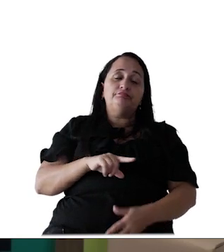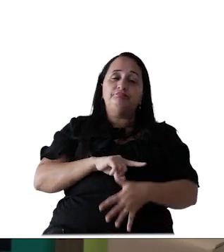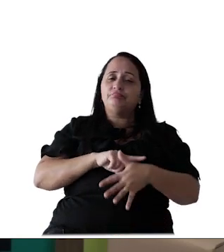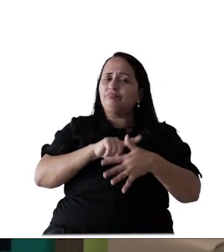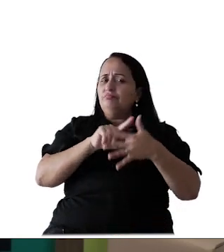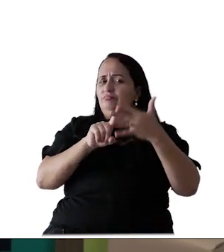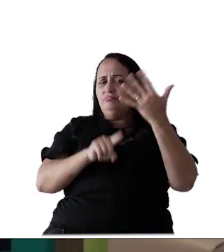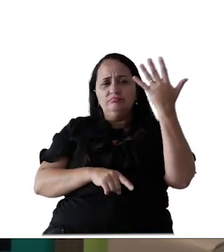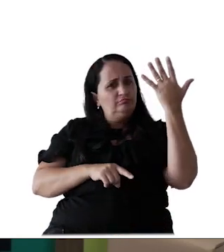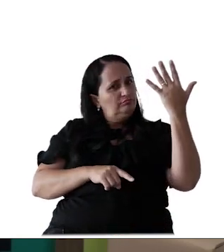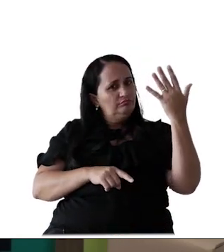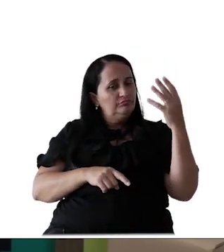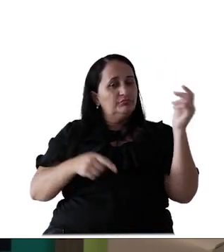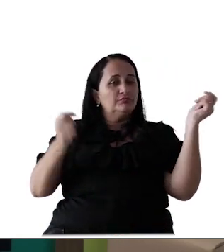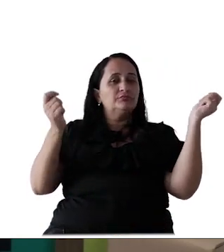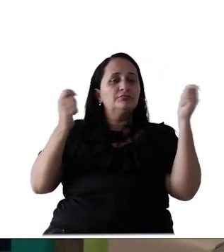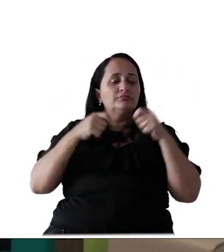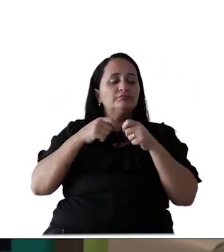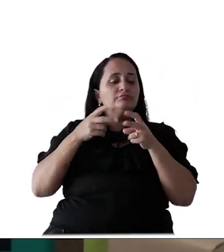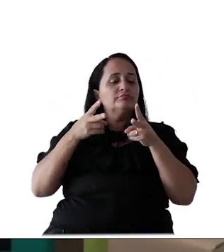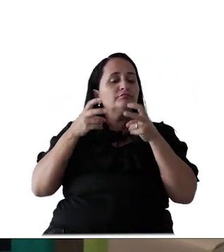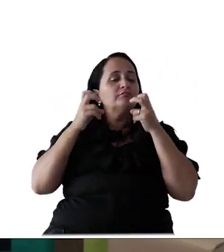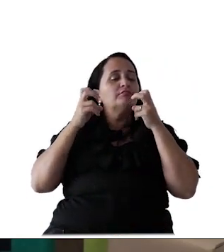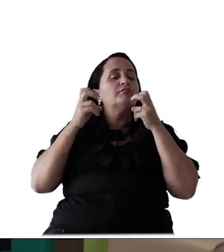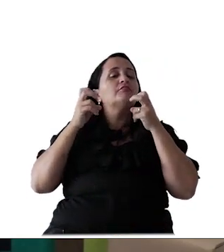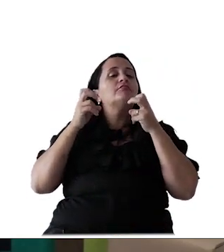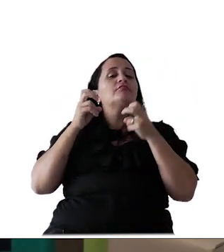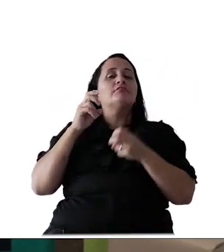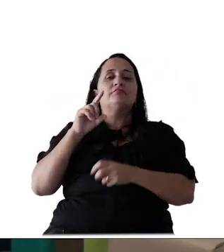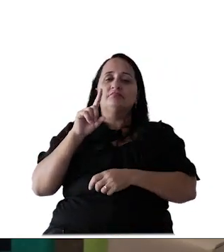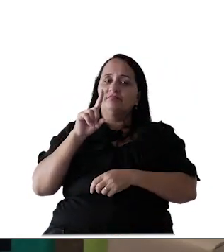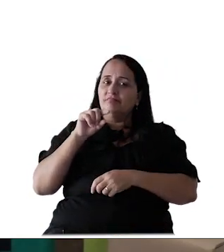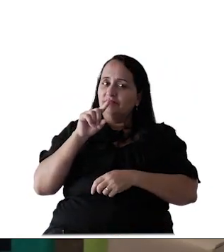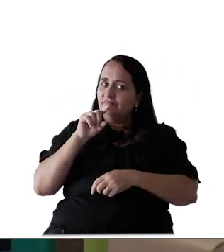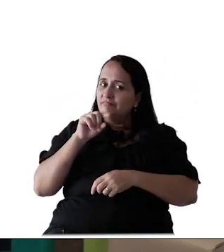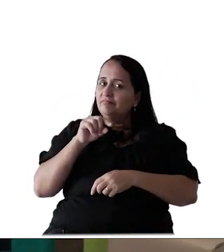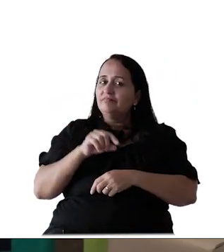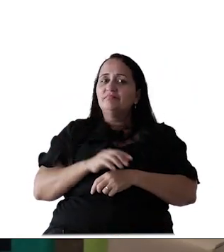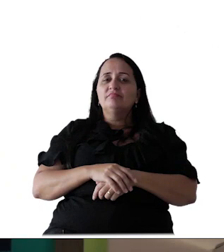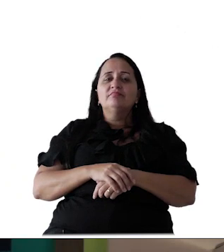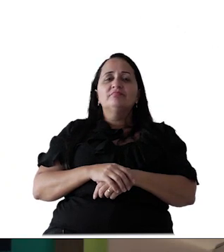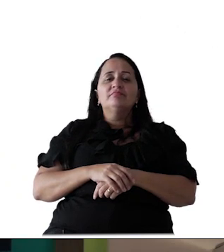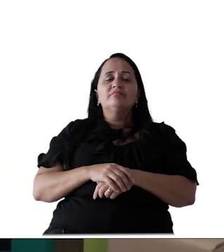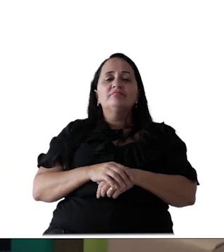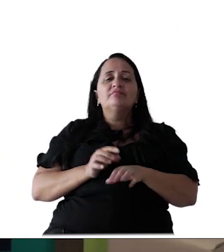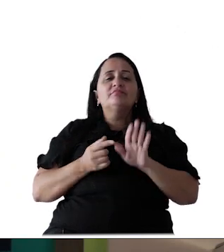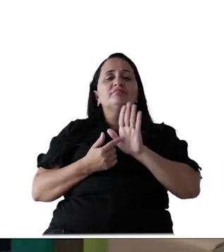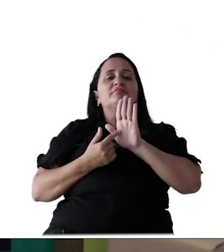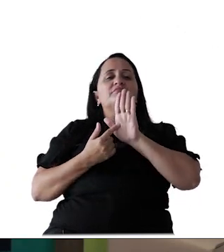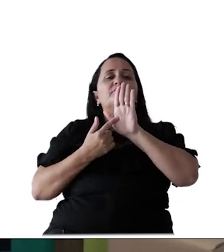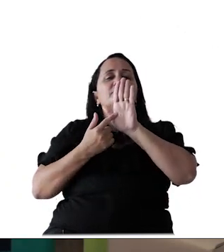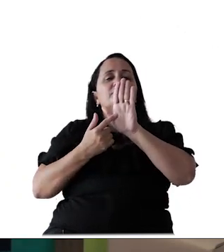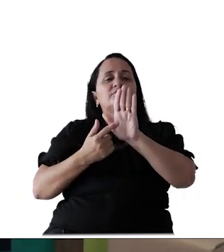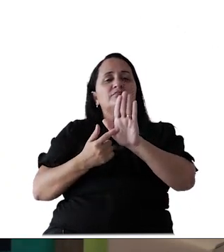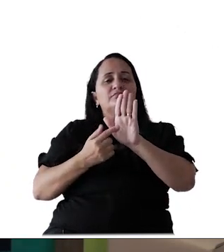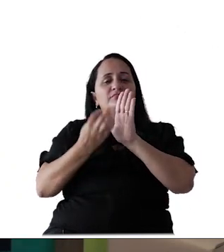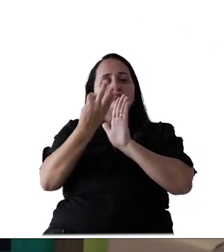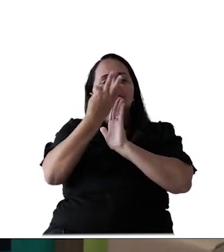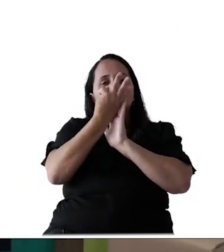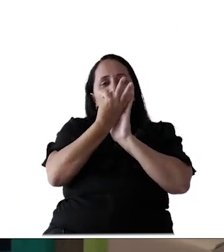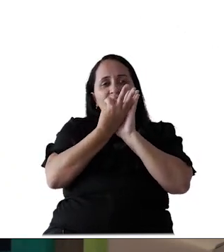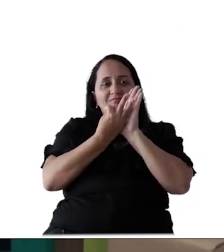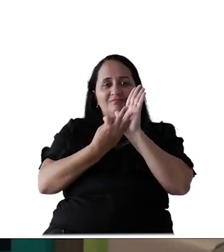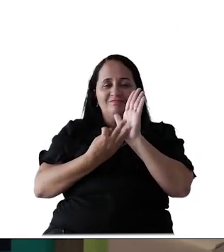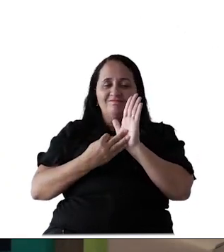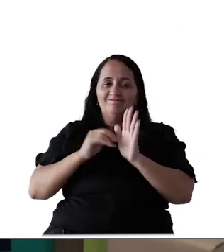interrogação, são o quê? Sinais de pontuação, são marcas gráficas no